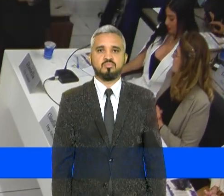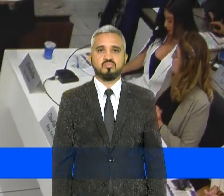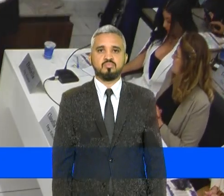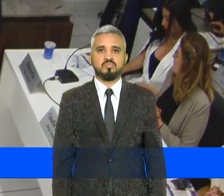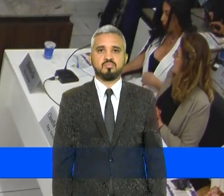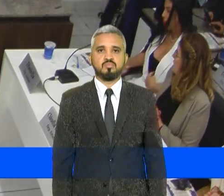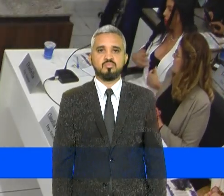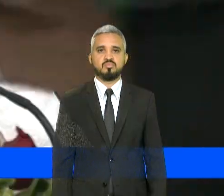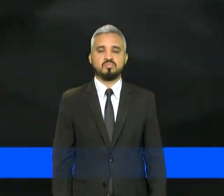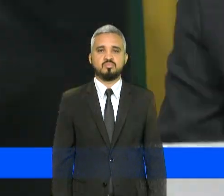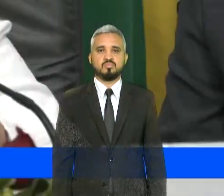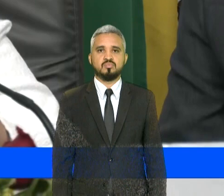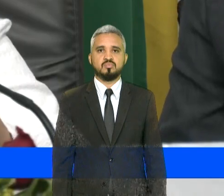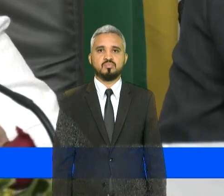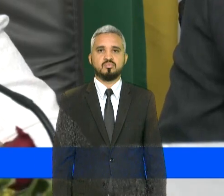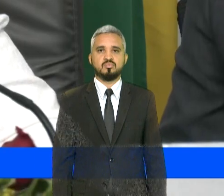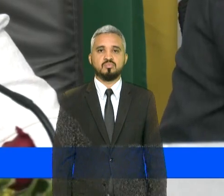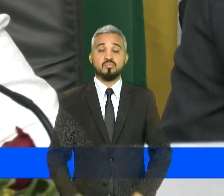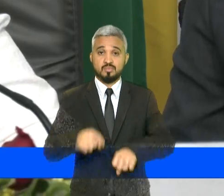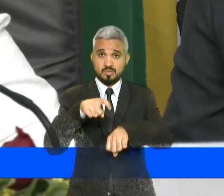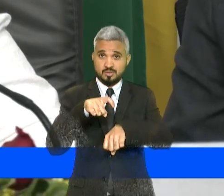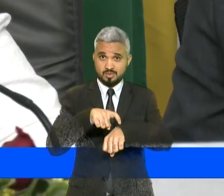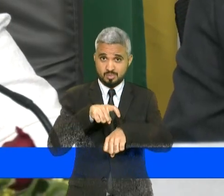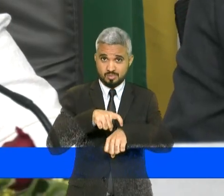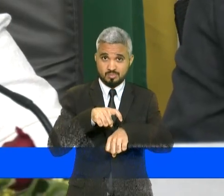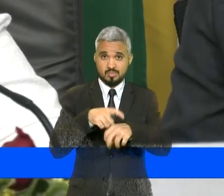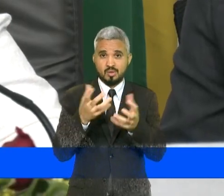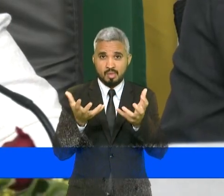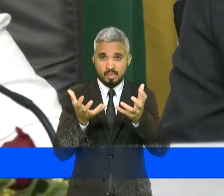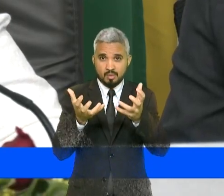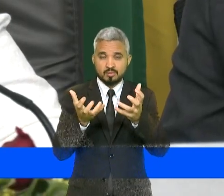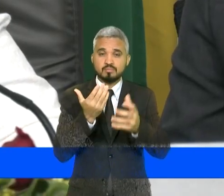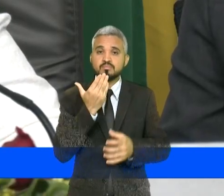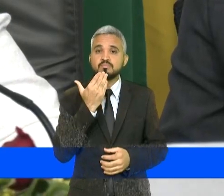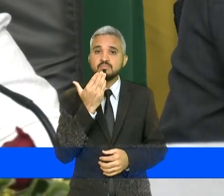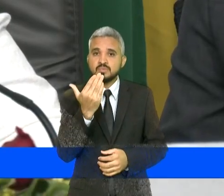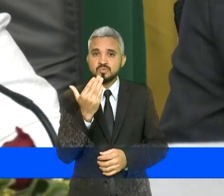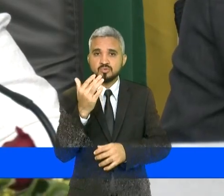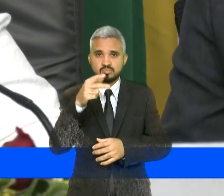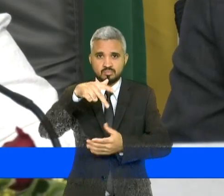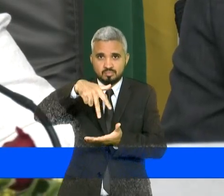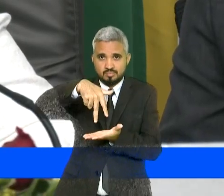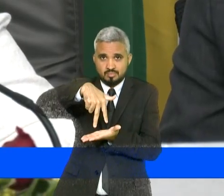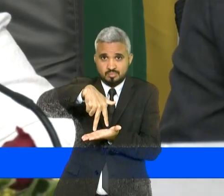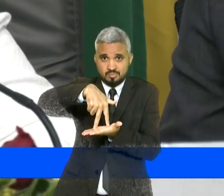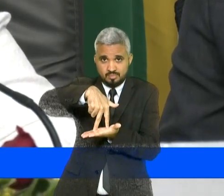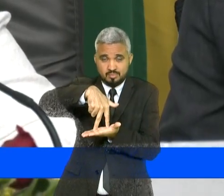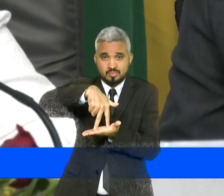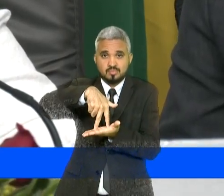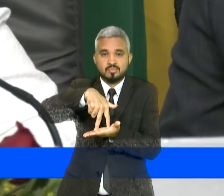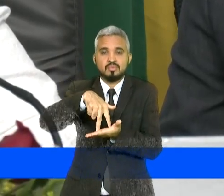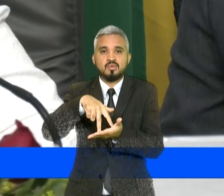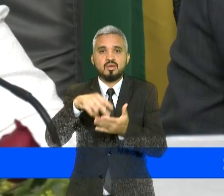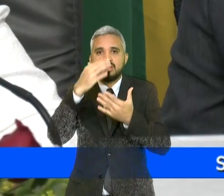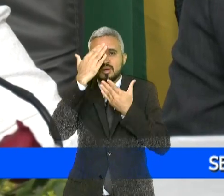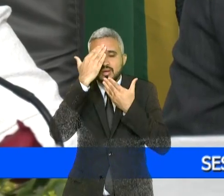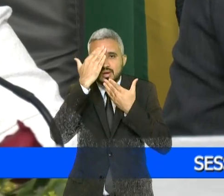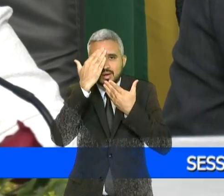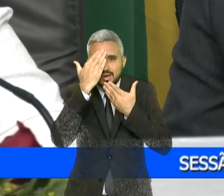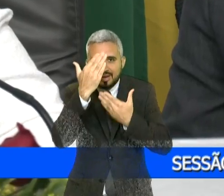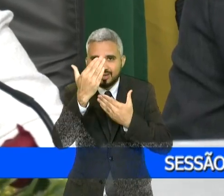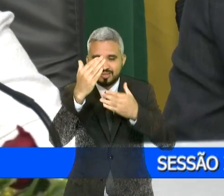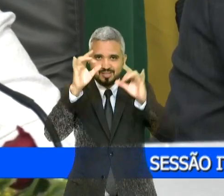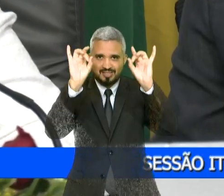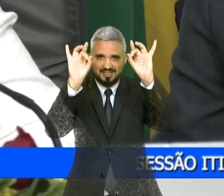Eu quero, nesse momento, pedir que fique de pé para que a gente faça um agradecimento especial